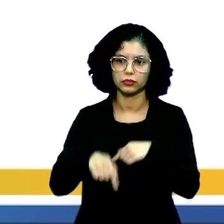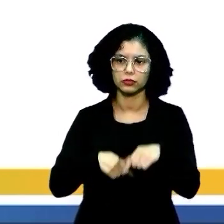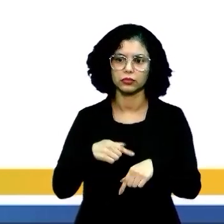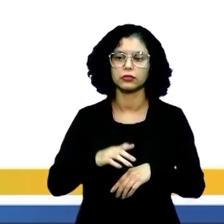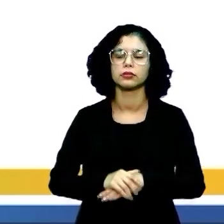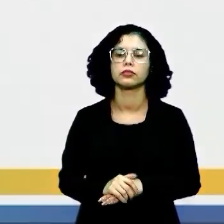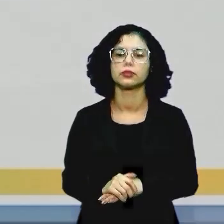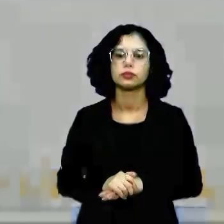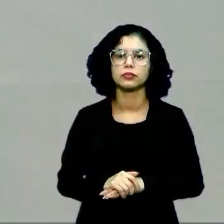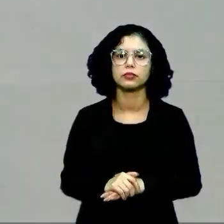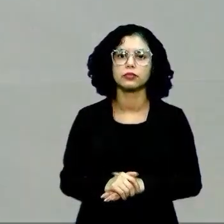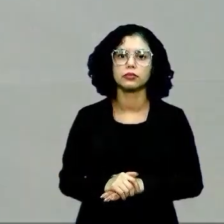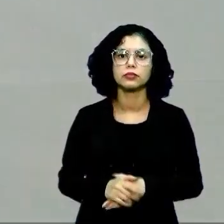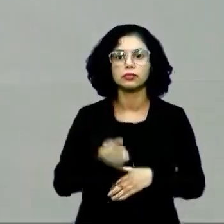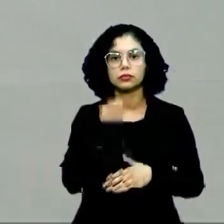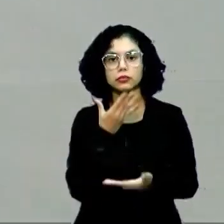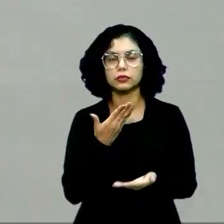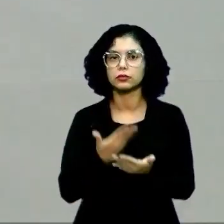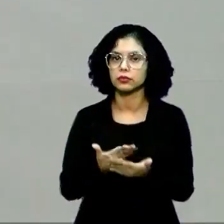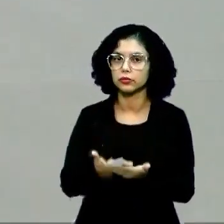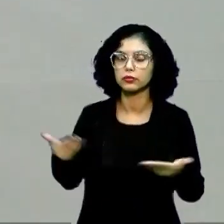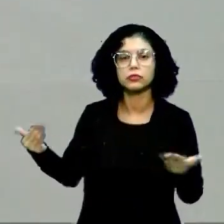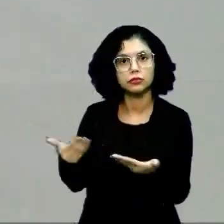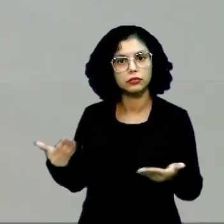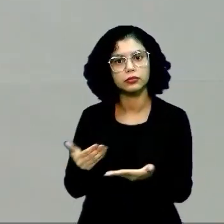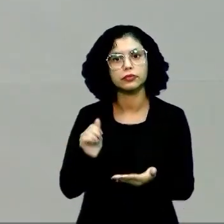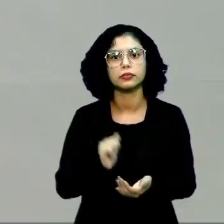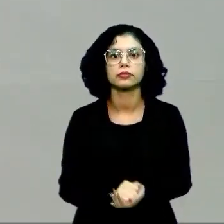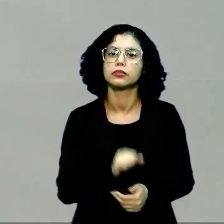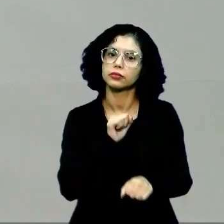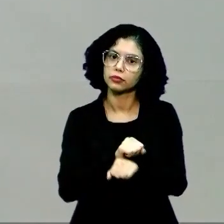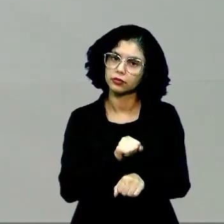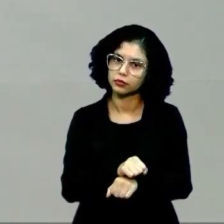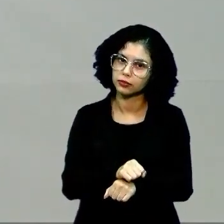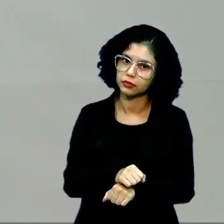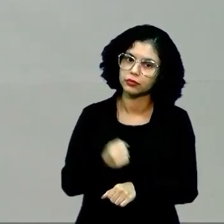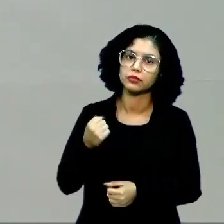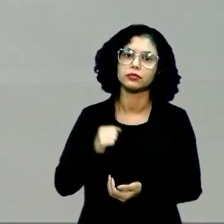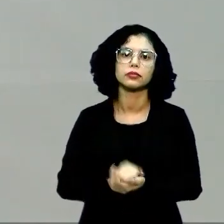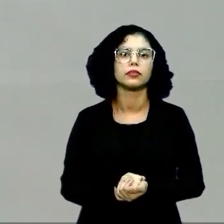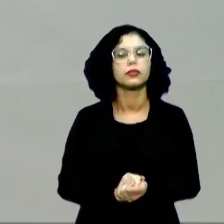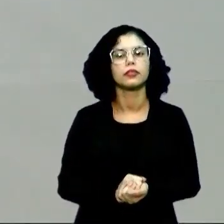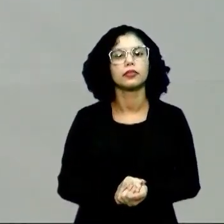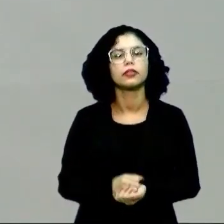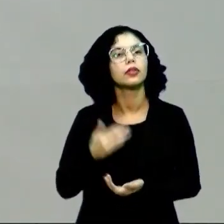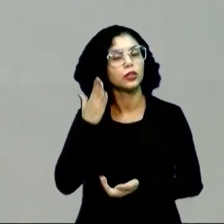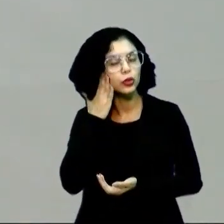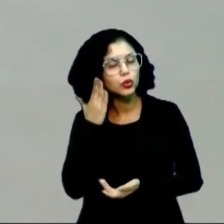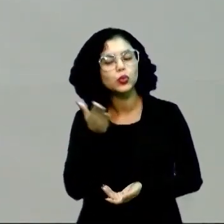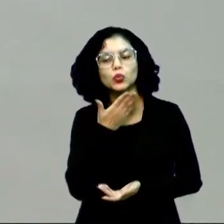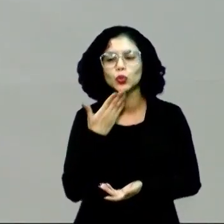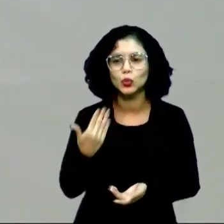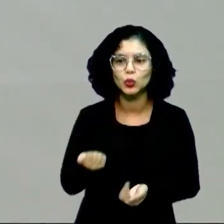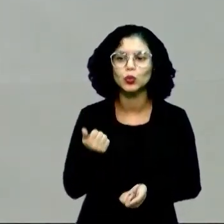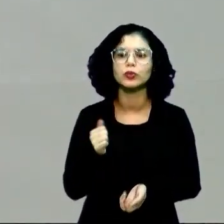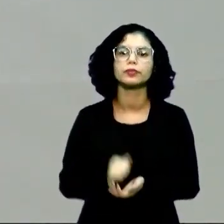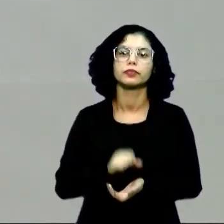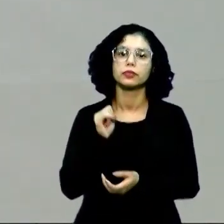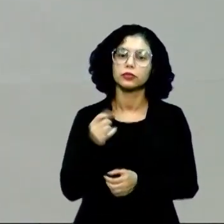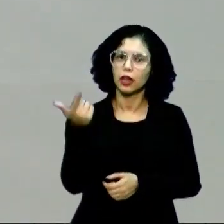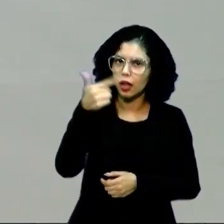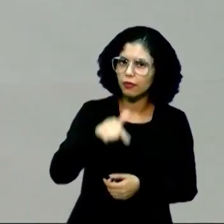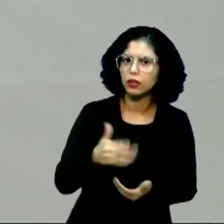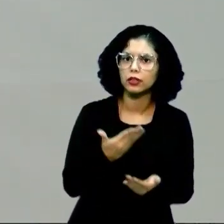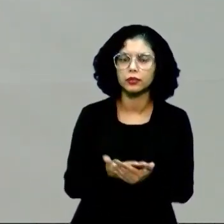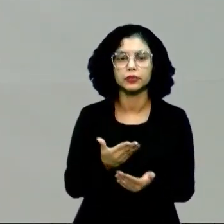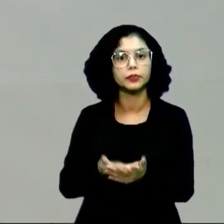atômico. Bem, essa foi a nossa aula de hoje, espero que vocês tenham compreendido. Se você quiser rever